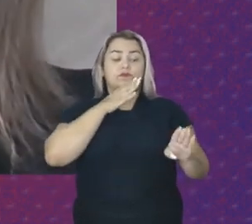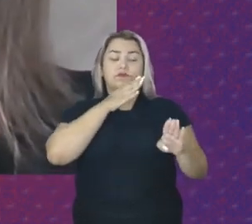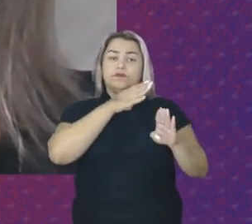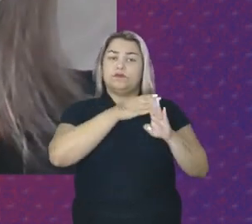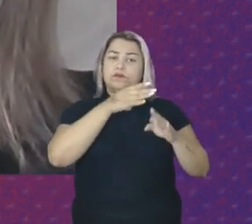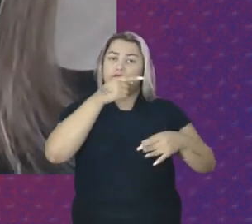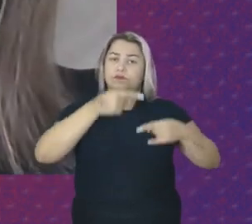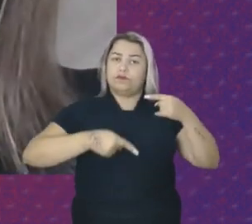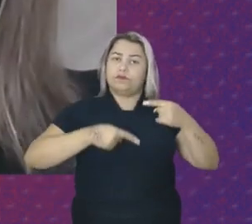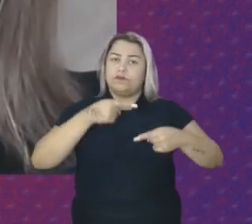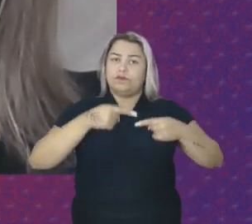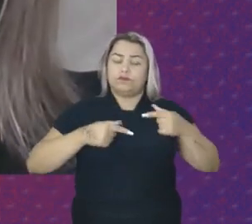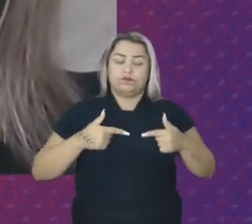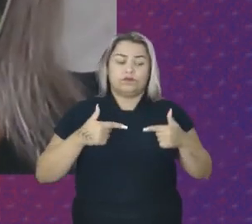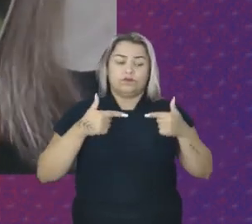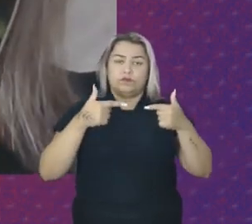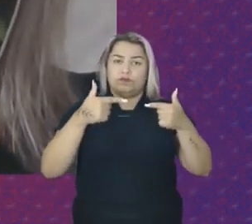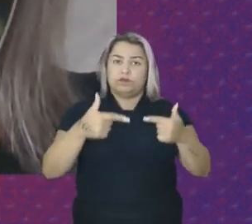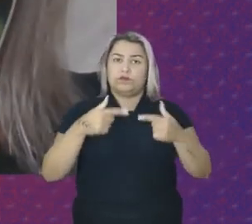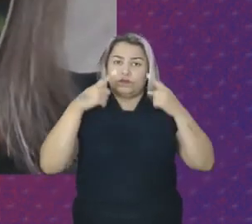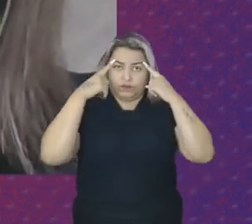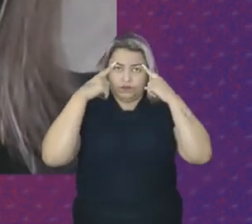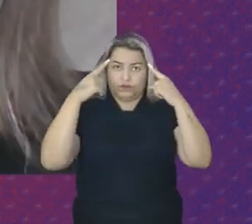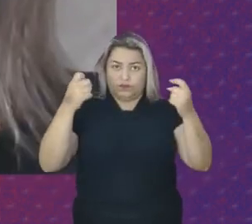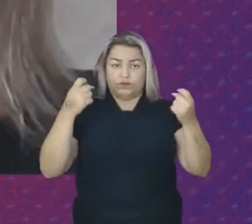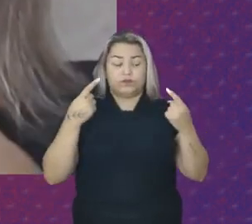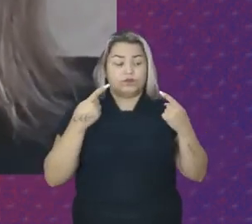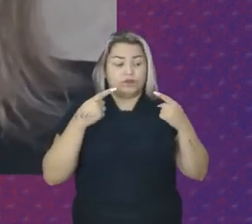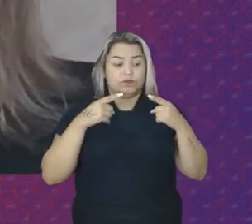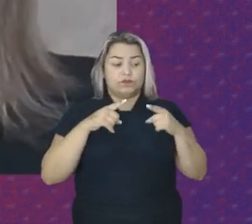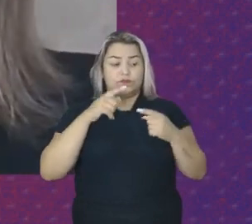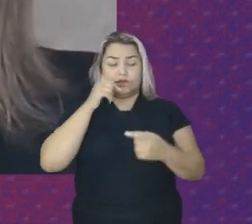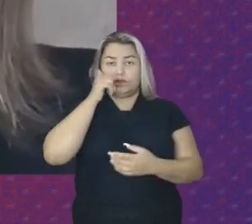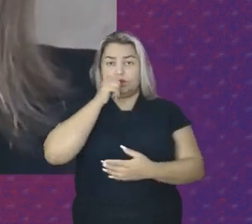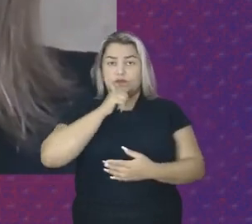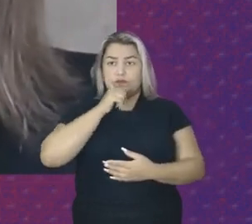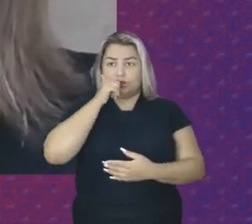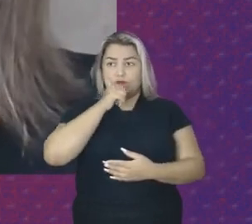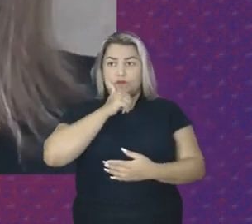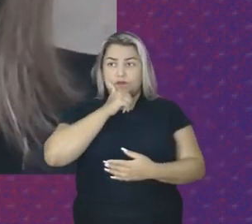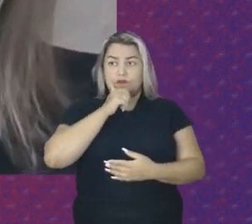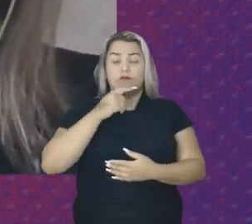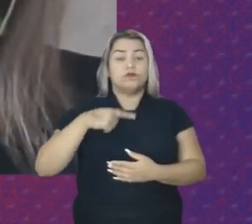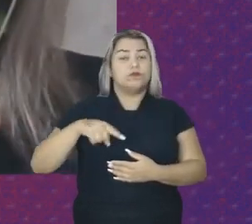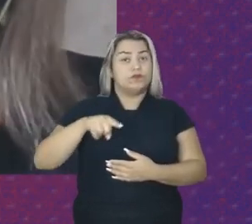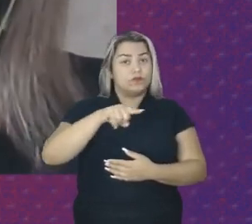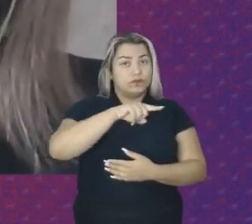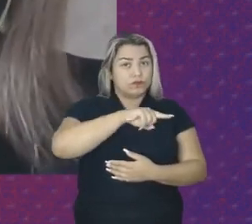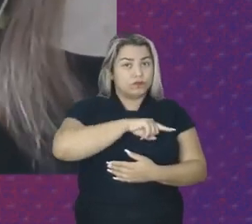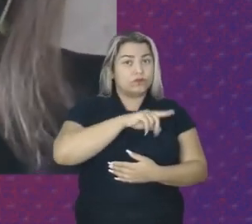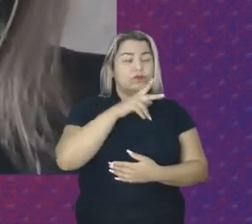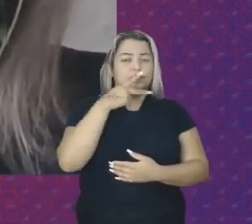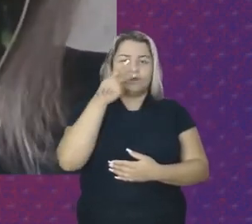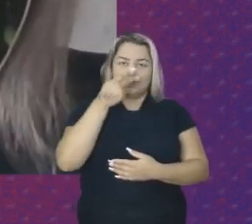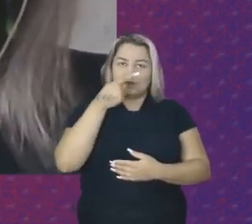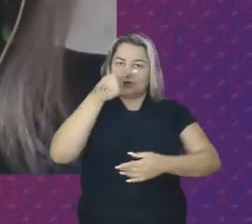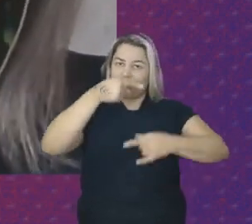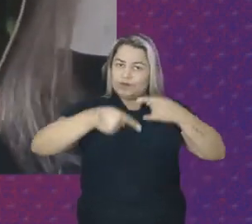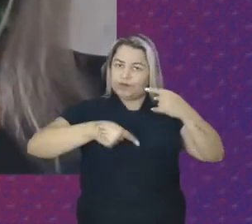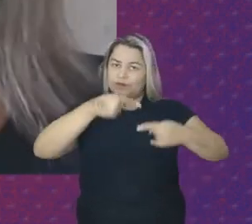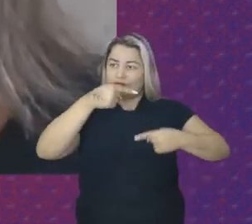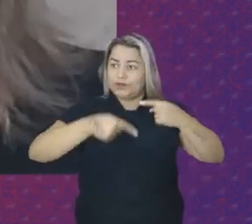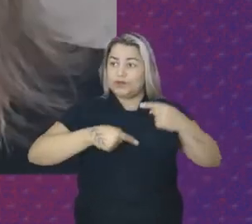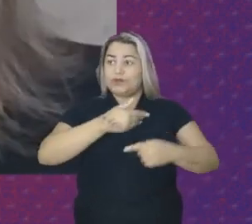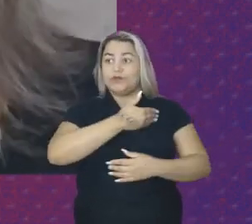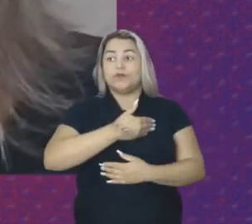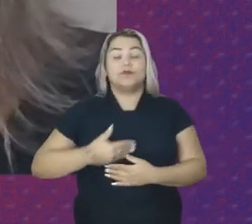nas políticas de enfrentamento à violência contra as mulheres. Porém, quando nós falamos de políticas públicas